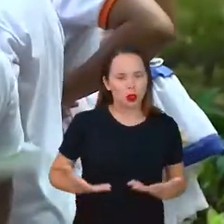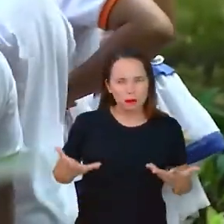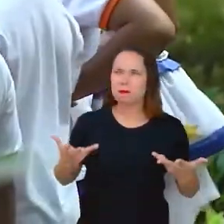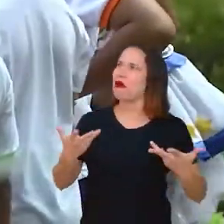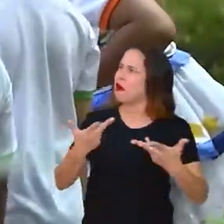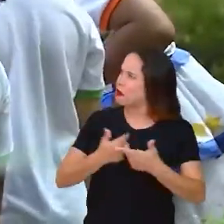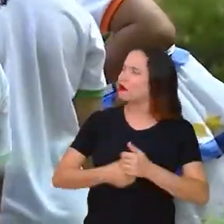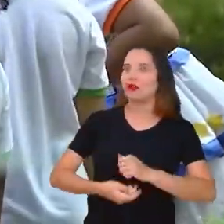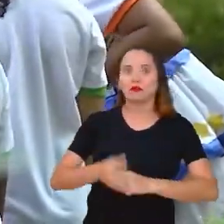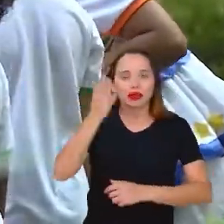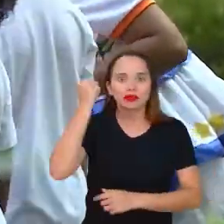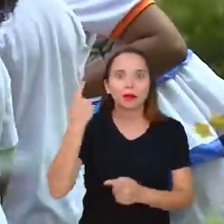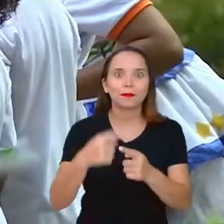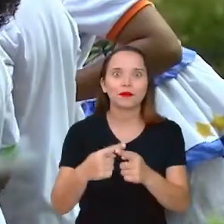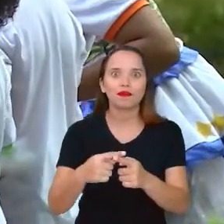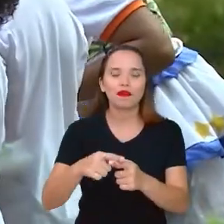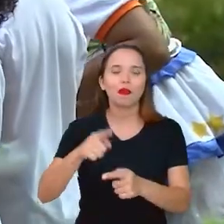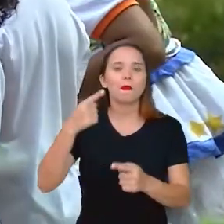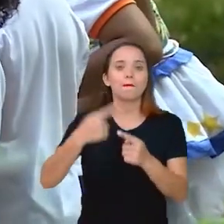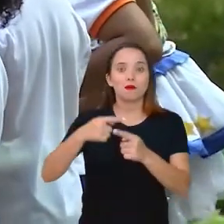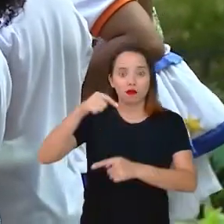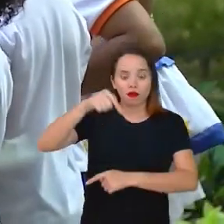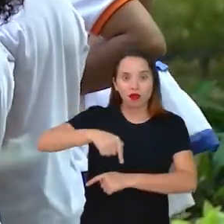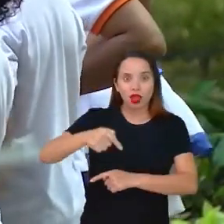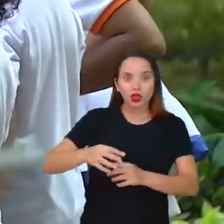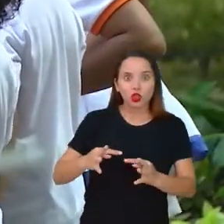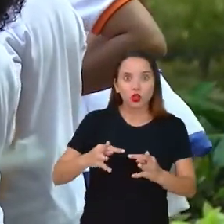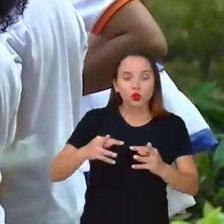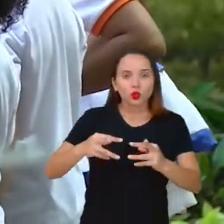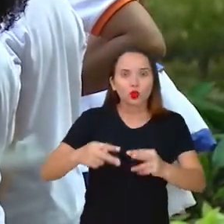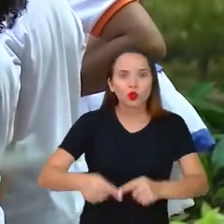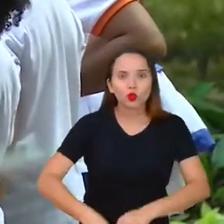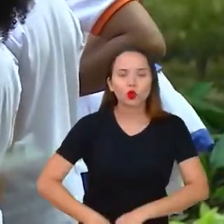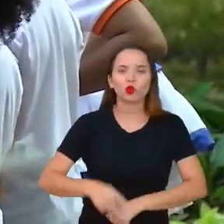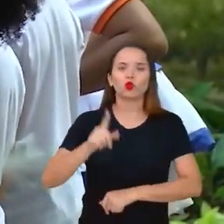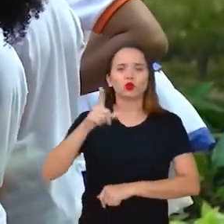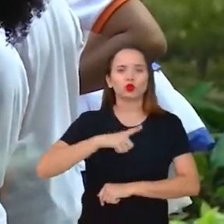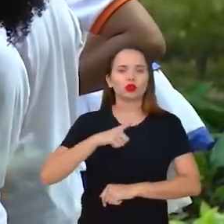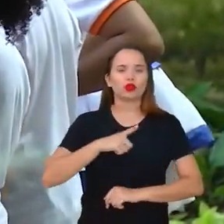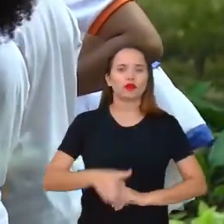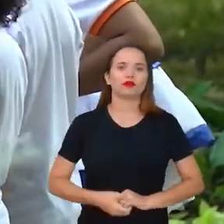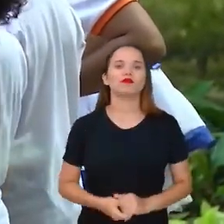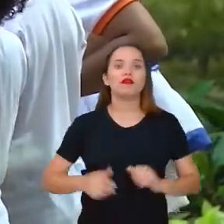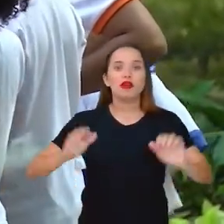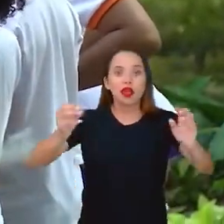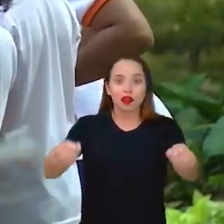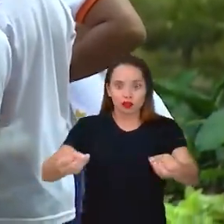sabe por quê Porque tudo isso traz alegria